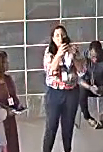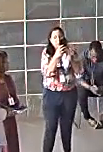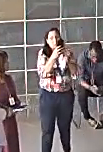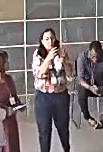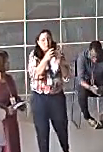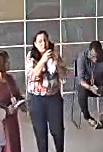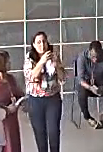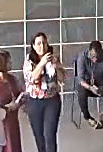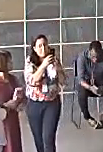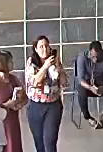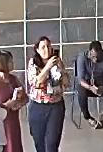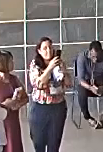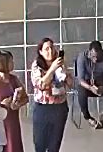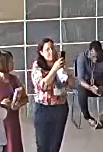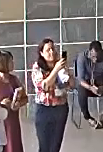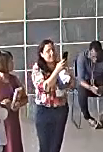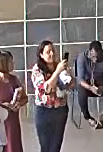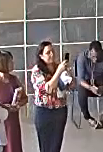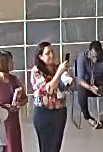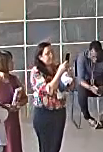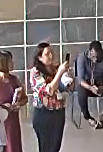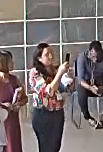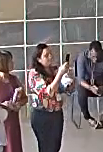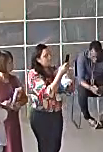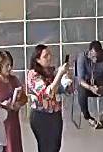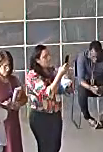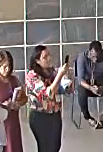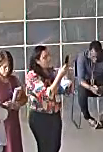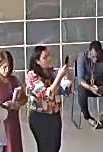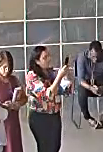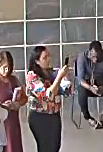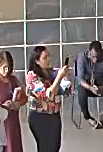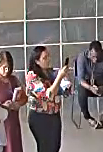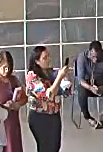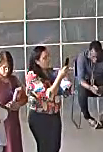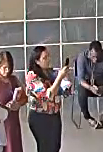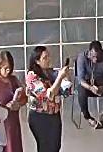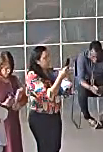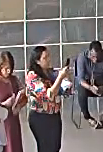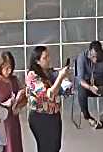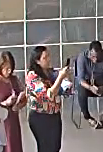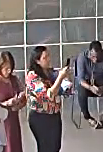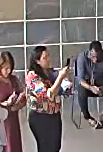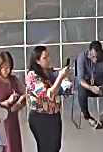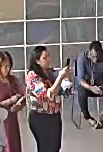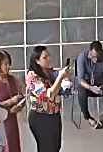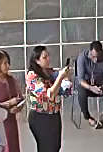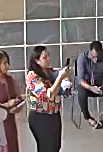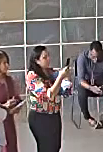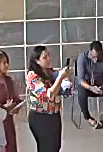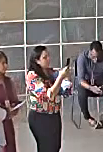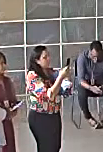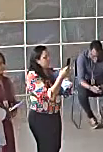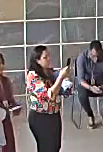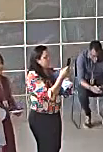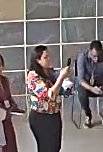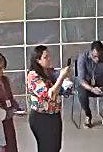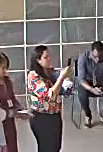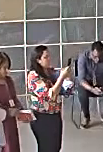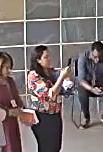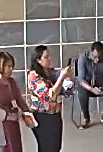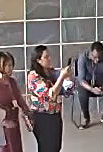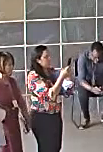Defensoria e vamos até o final para garantir, de uma vez por todas, o direito que é